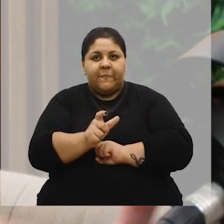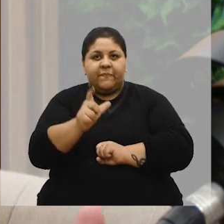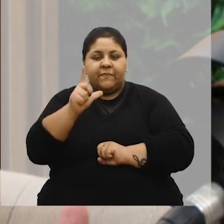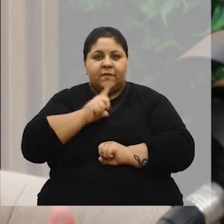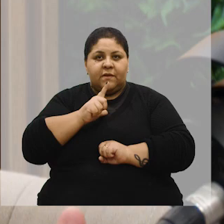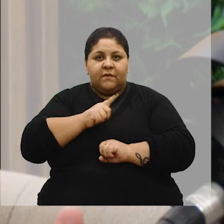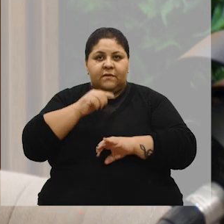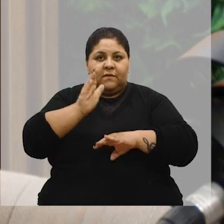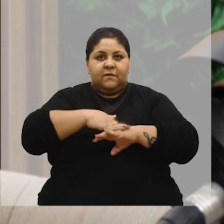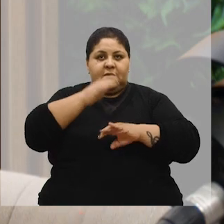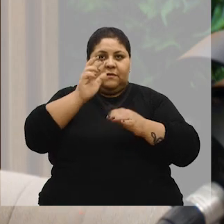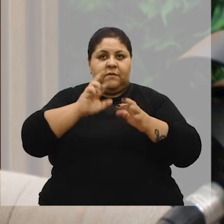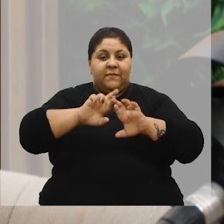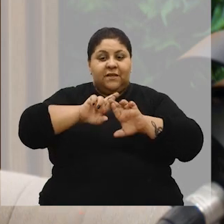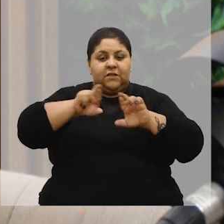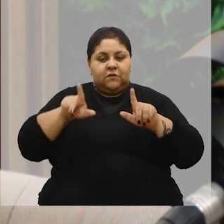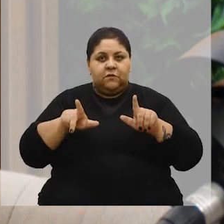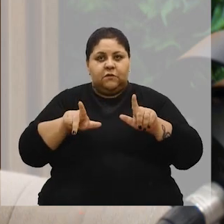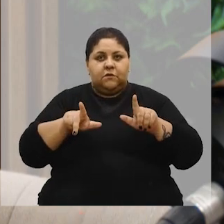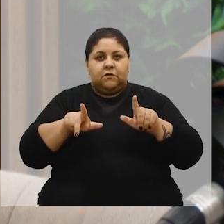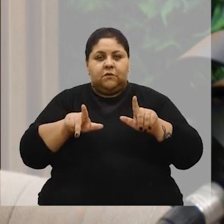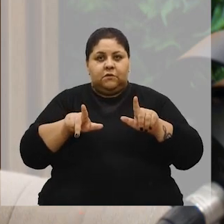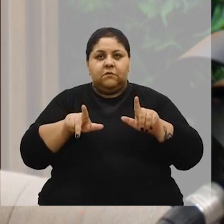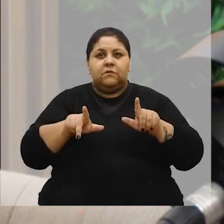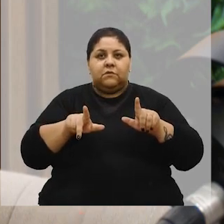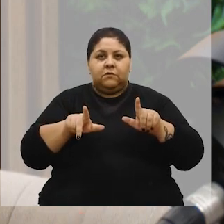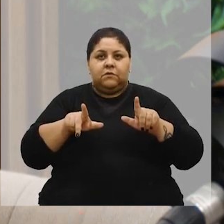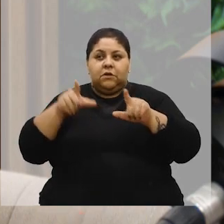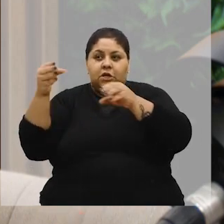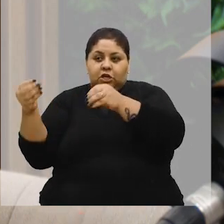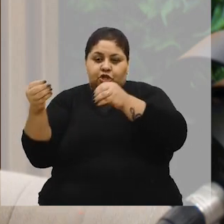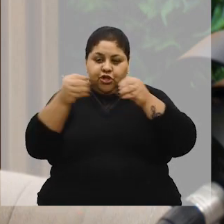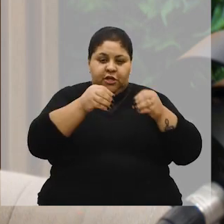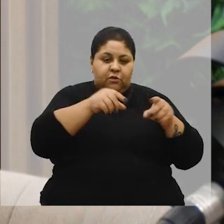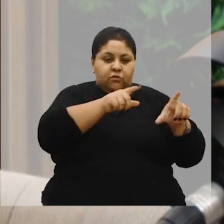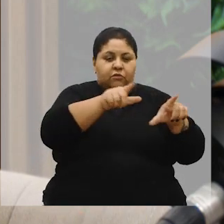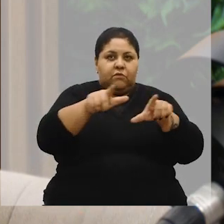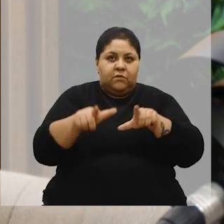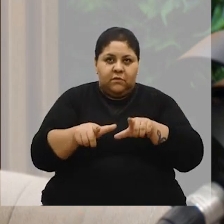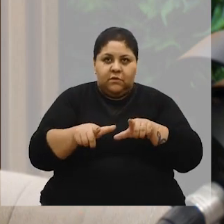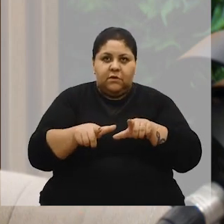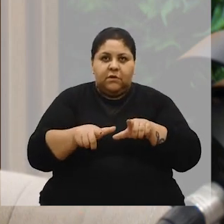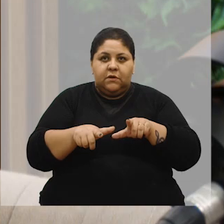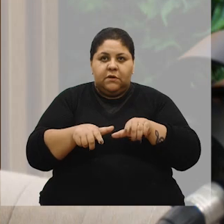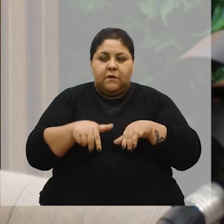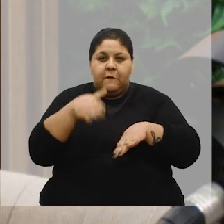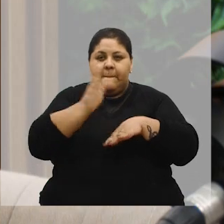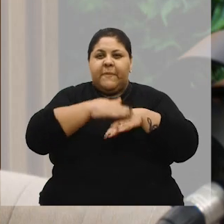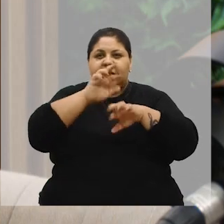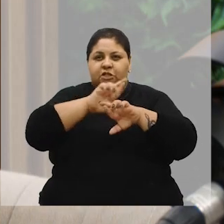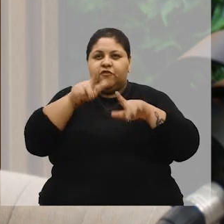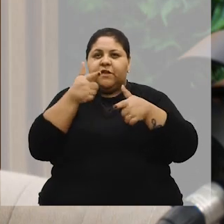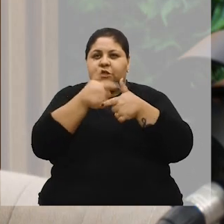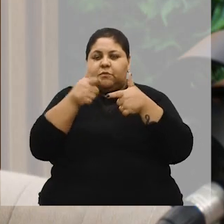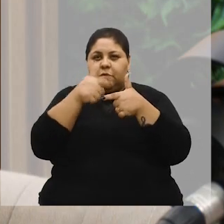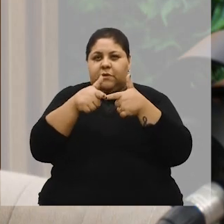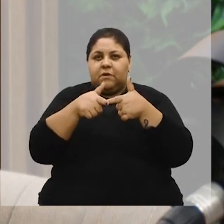as mais diferentes vivências, elas vêm dos mais diferentes lugares e elas têm os mais diferentes problemas. Então a gente